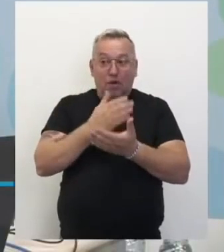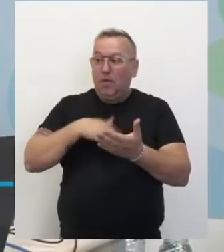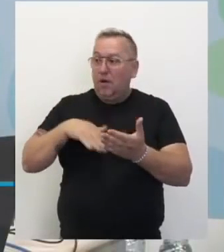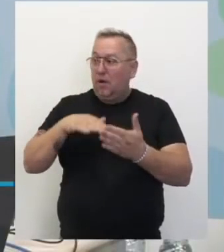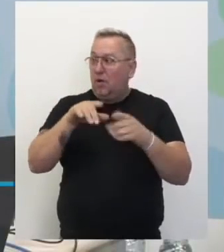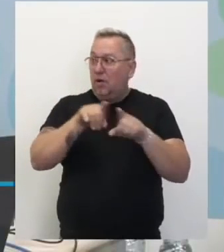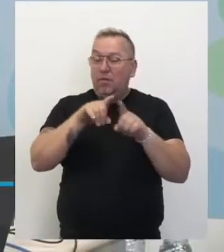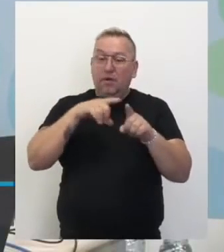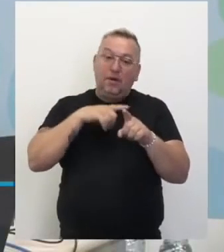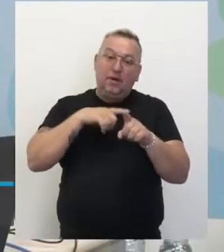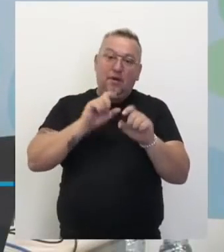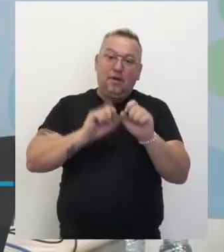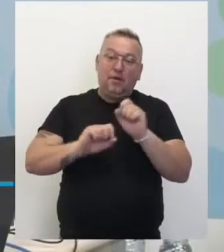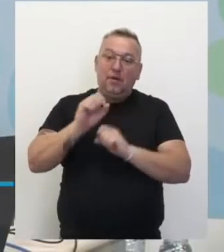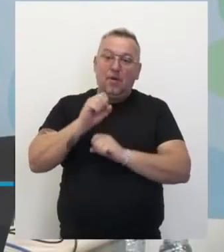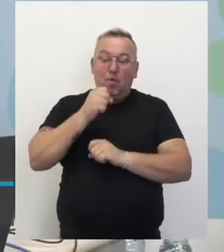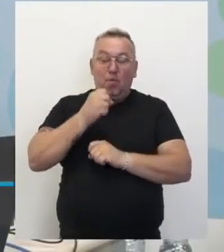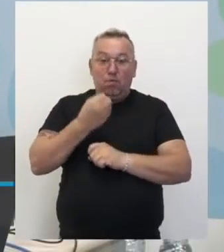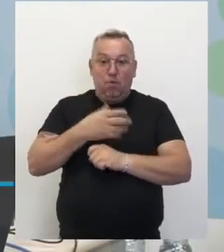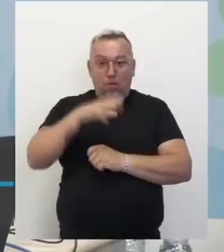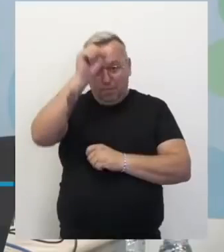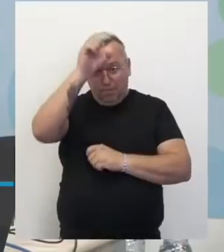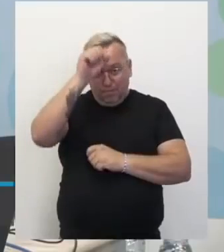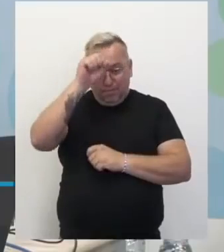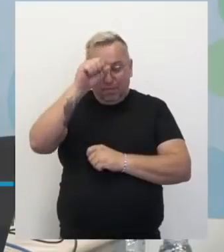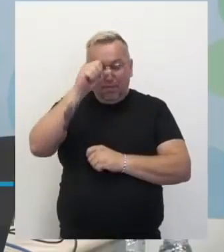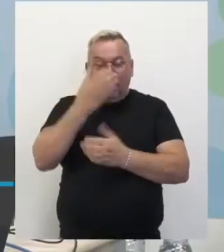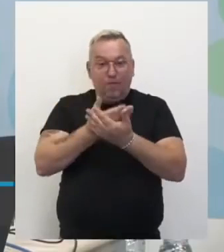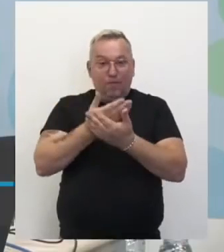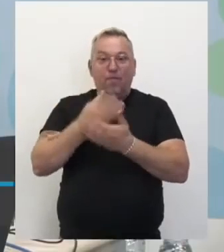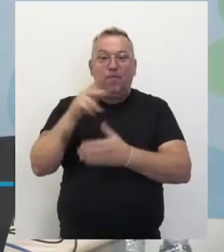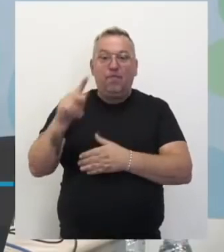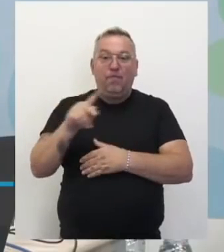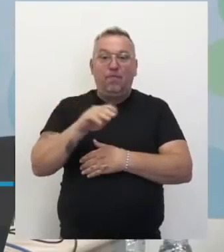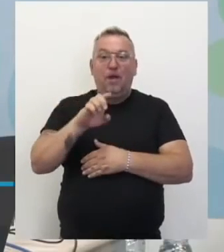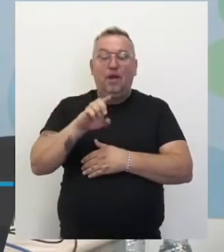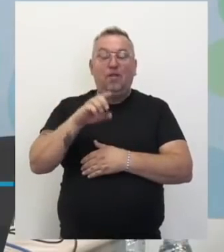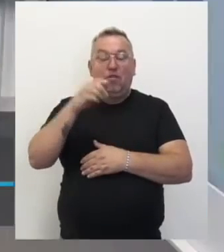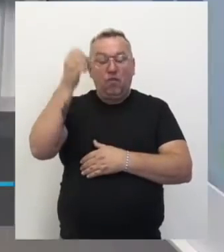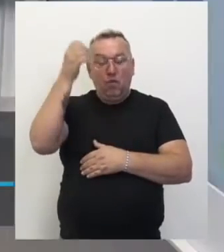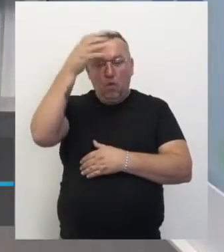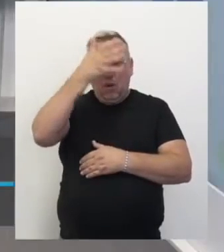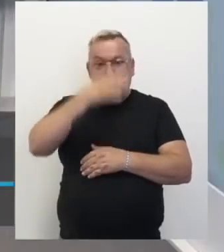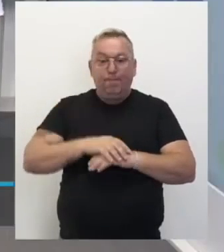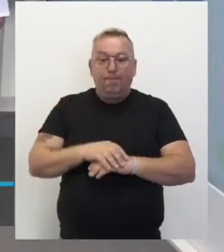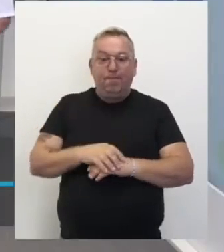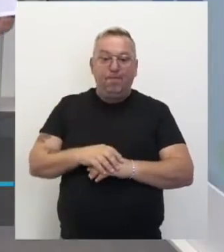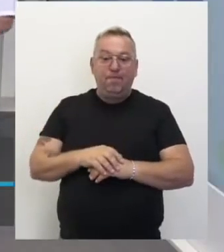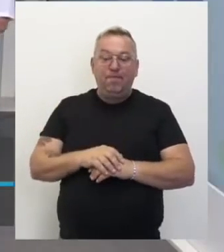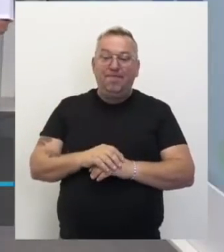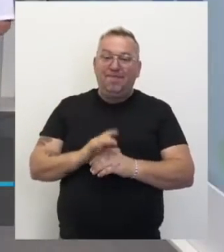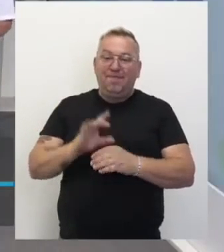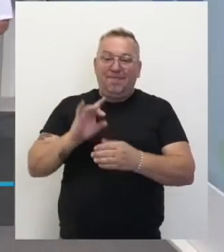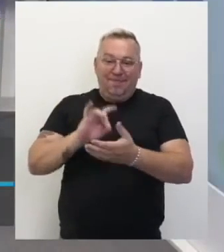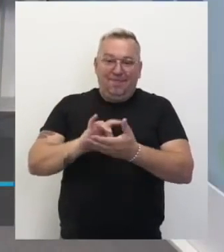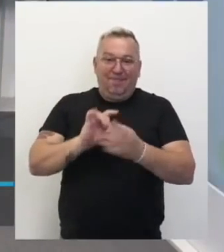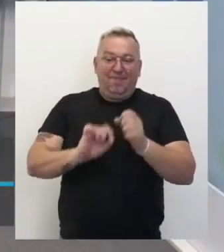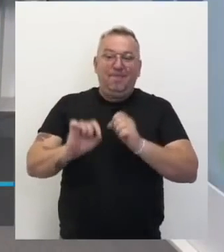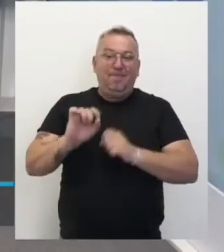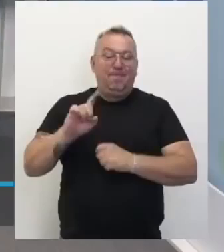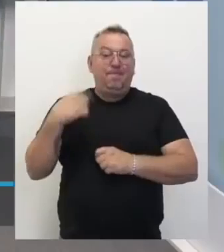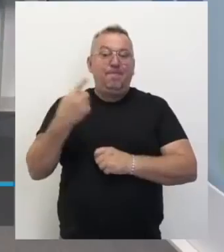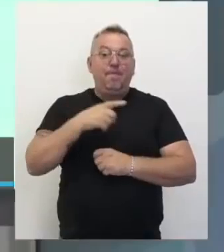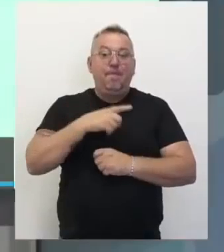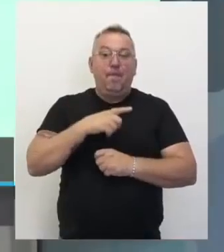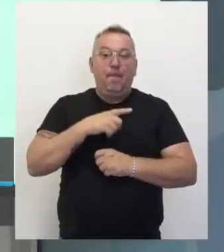gente tenha um bom aprendizado com essa aula do professor Edjoel que ele trouxe aí pra gente. Opa, obrigado. Na verdade, né, a gente está